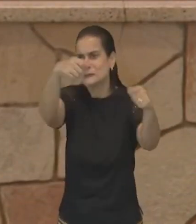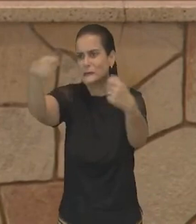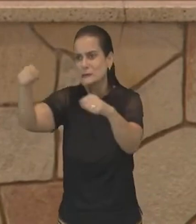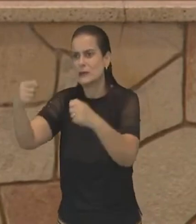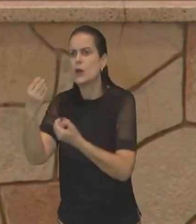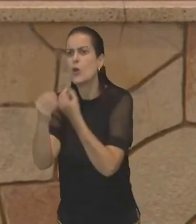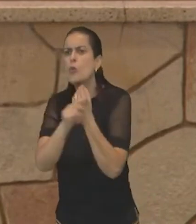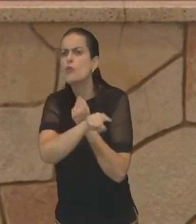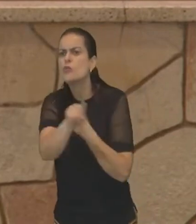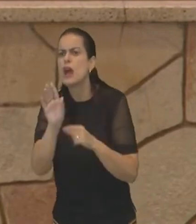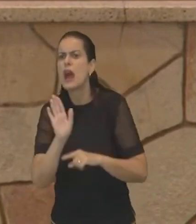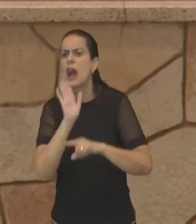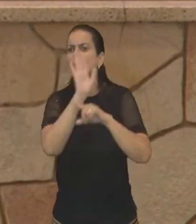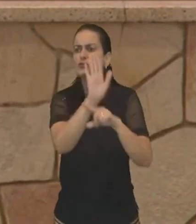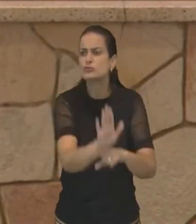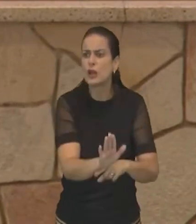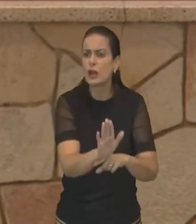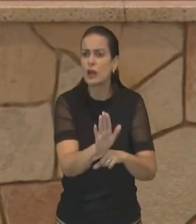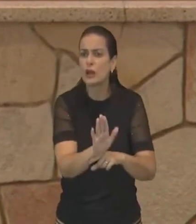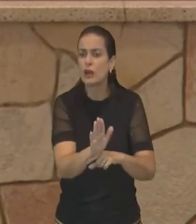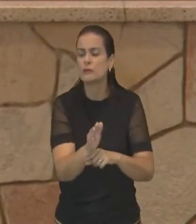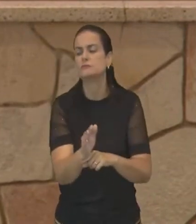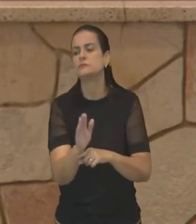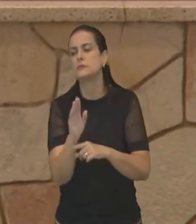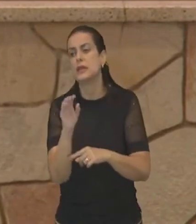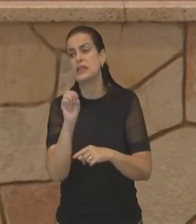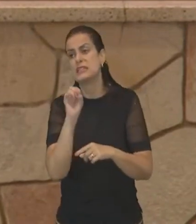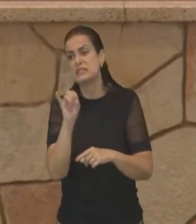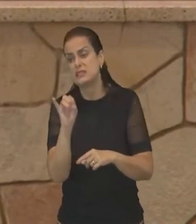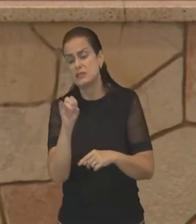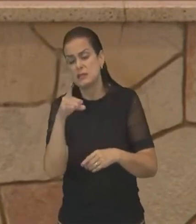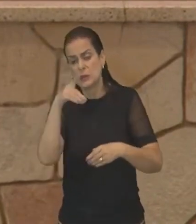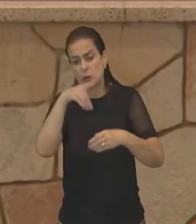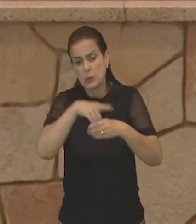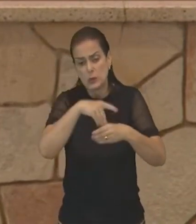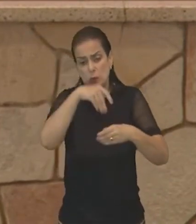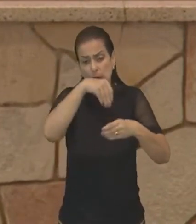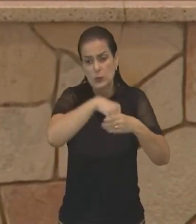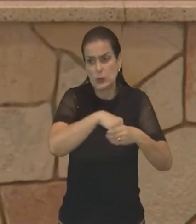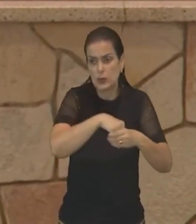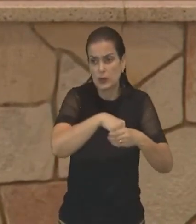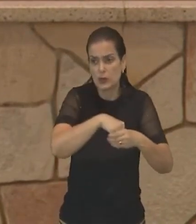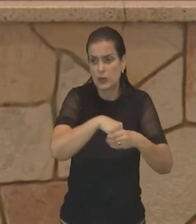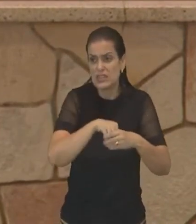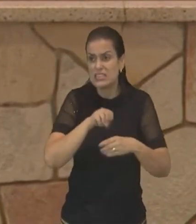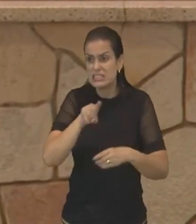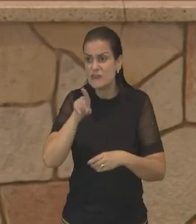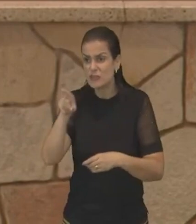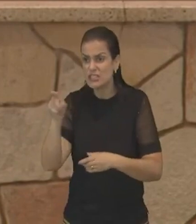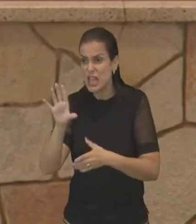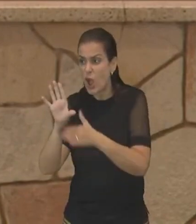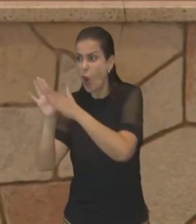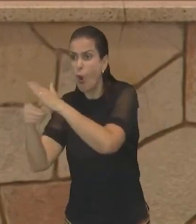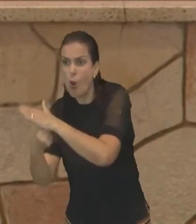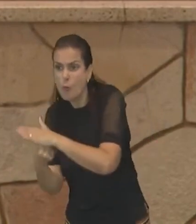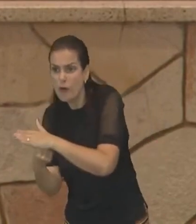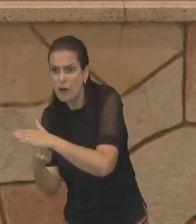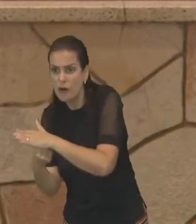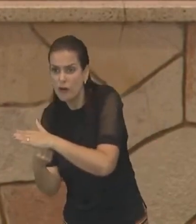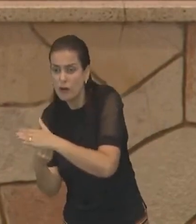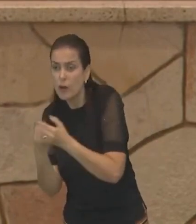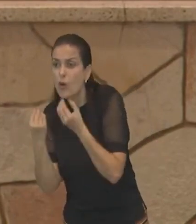aos necessitados ou dar o seu dízimo, se o seu dinheiro não vem para você de forma honesta, digna e